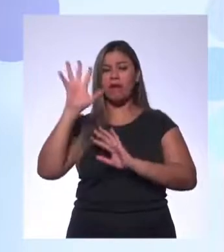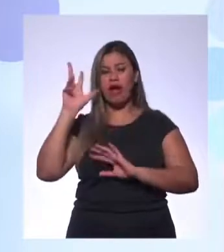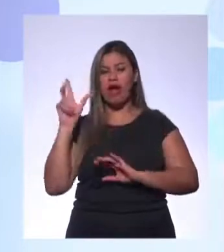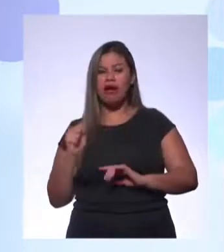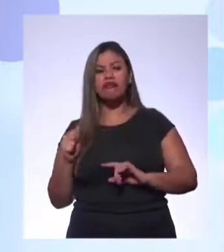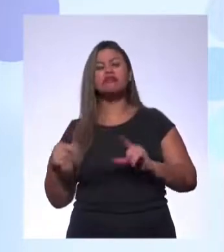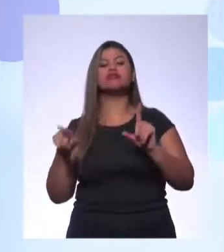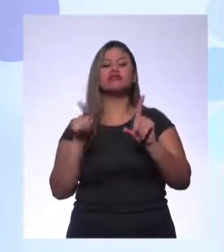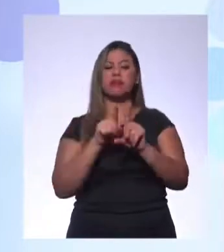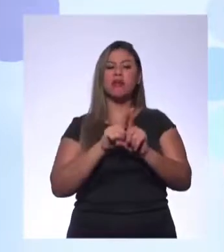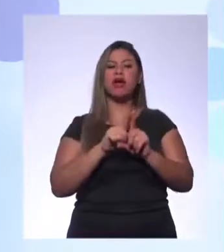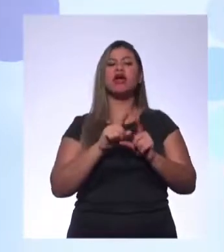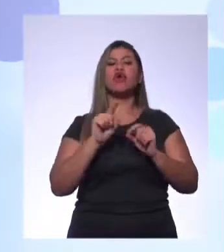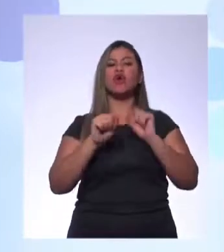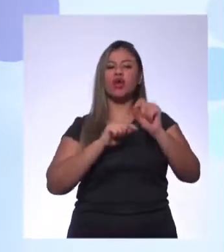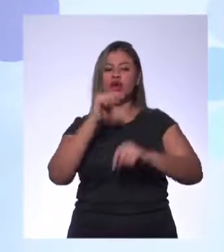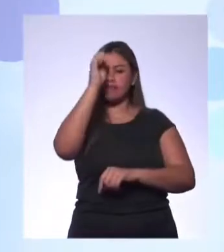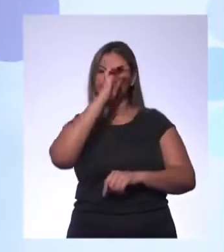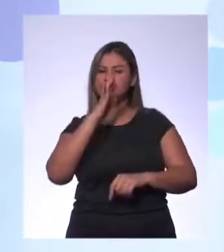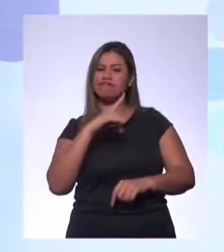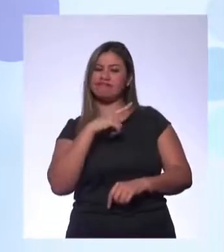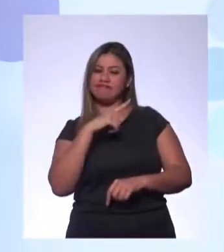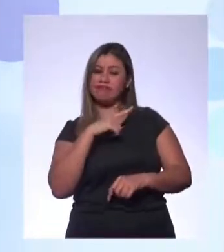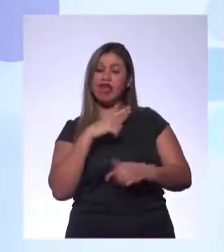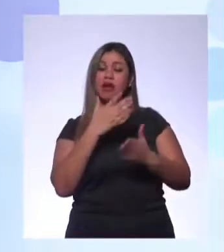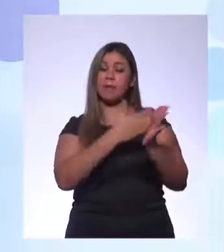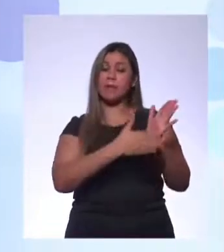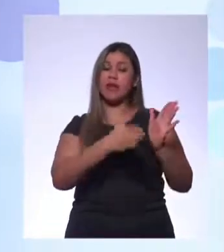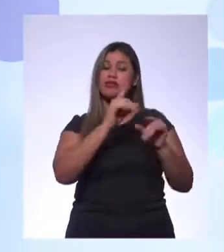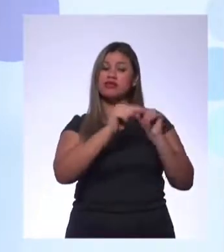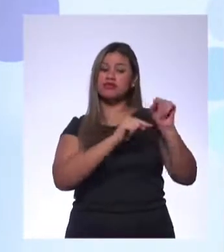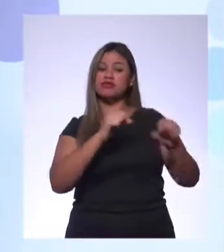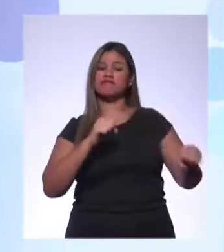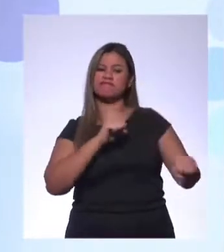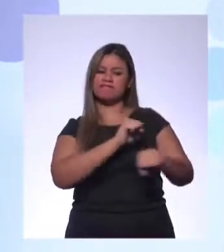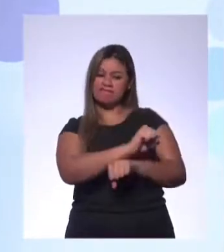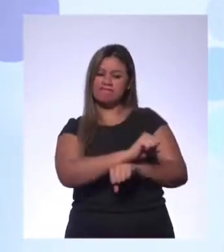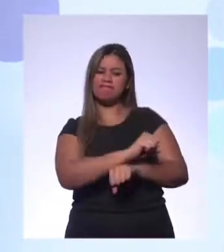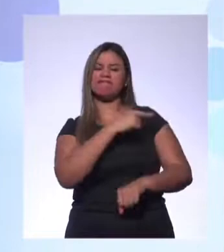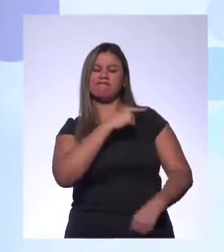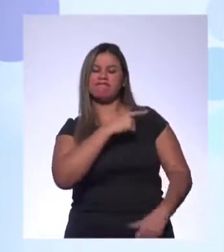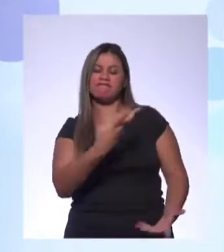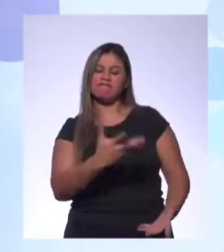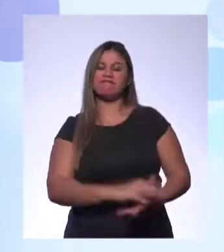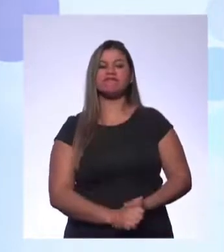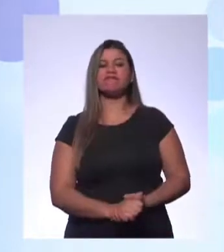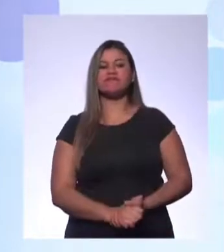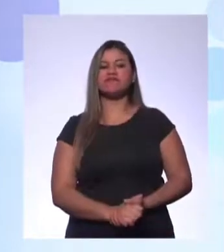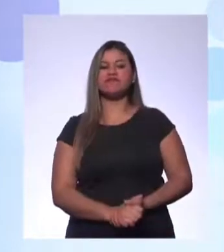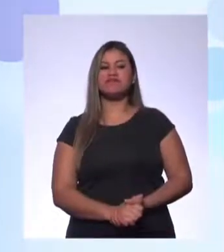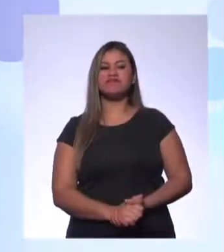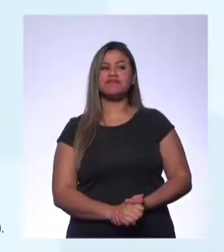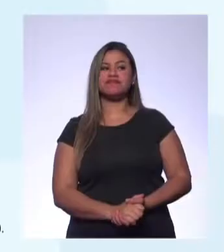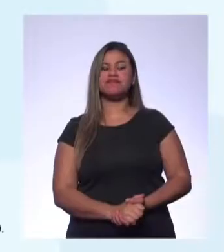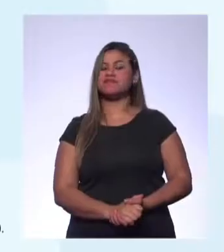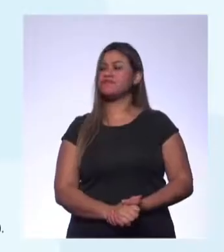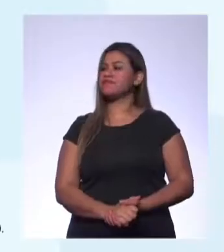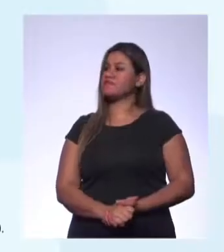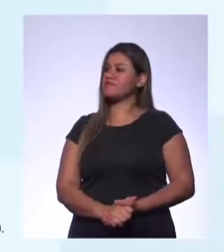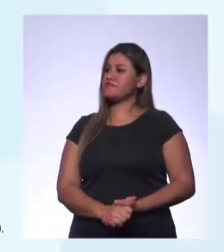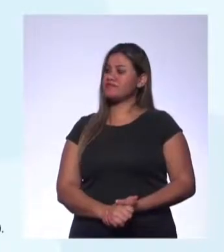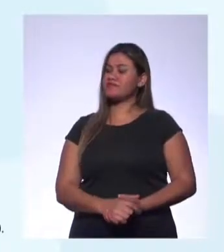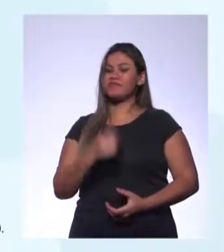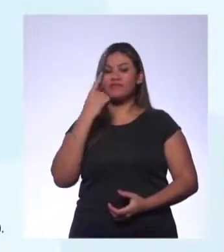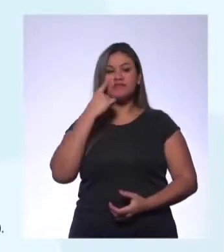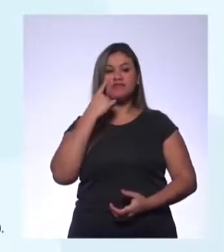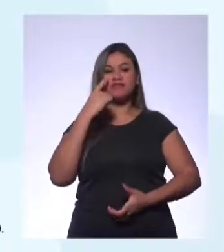e também para o Brasil, que nesse momento vivia a escravidão, tá? Vamos dar uma olhadinha nesse mapa que vai aparecer na tela